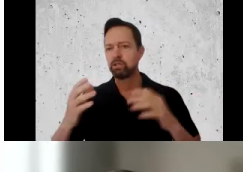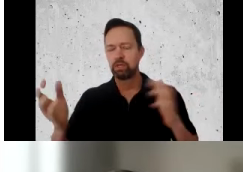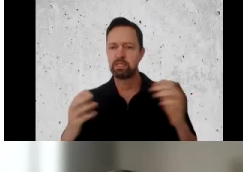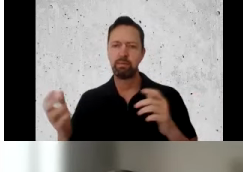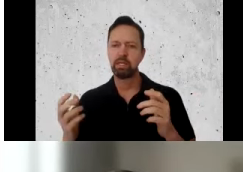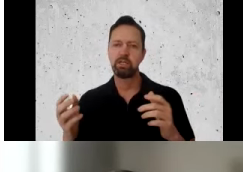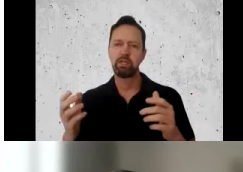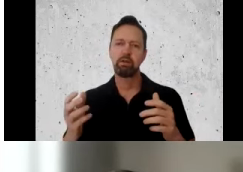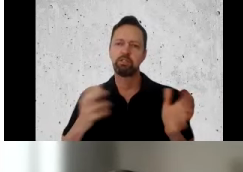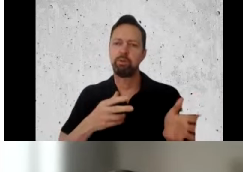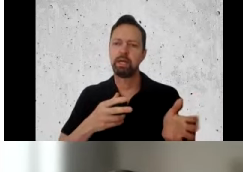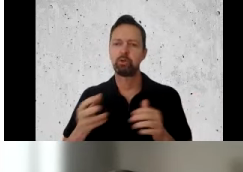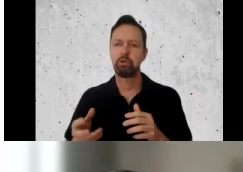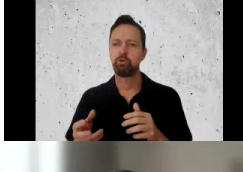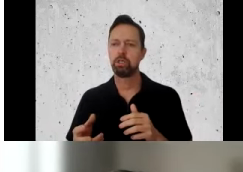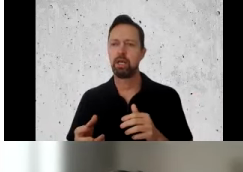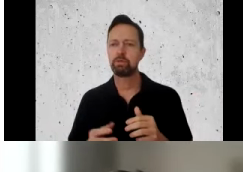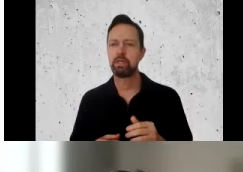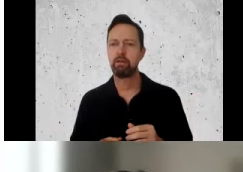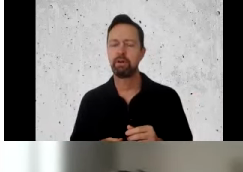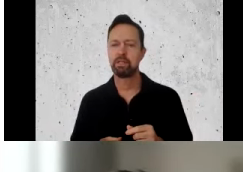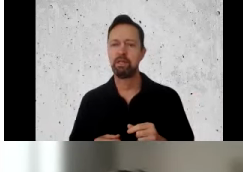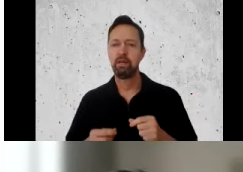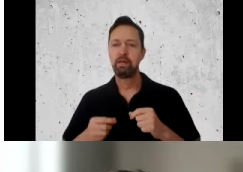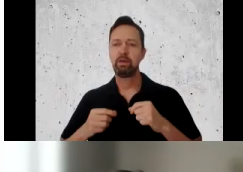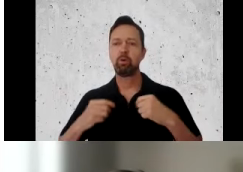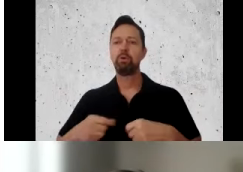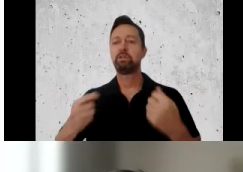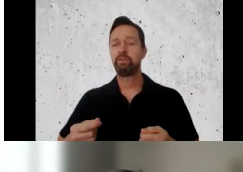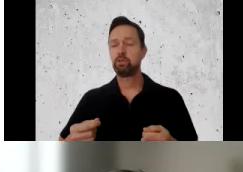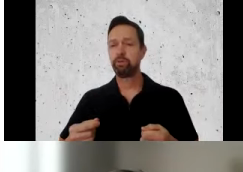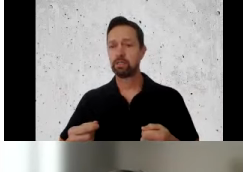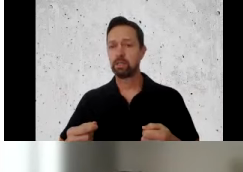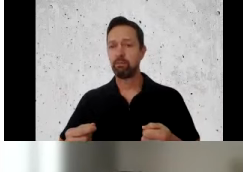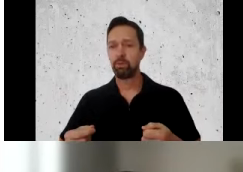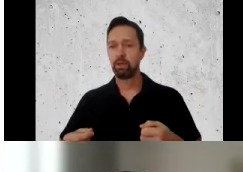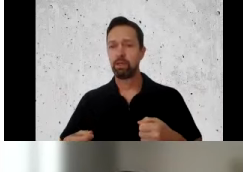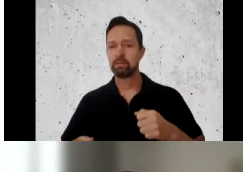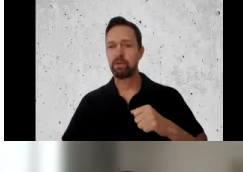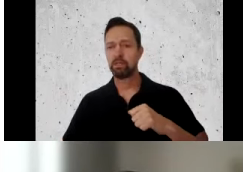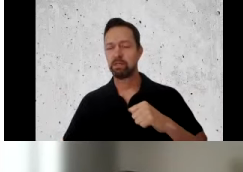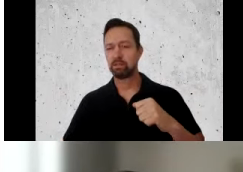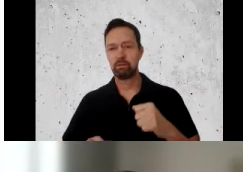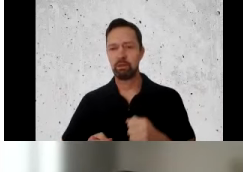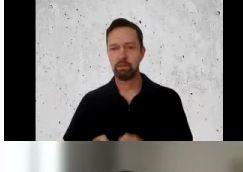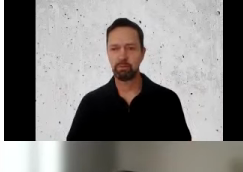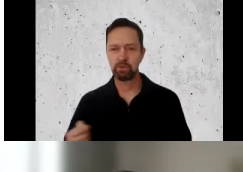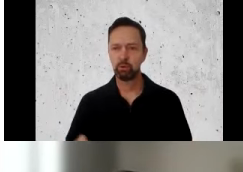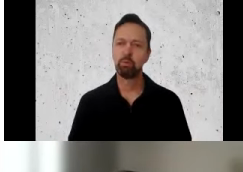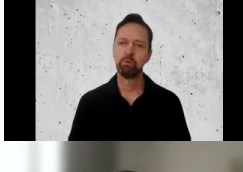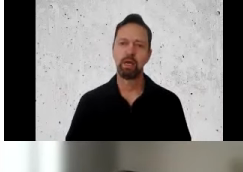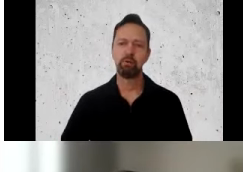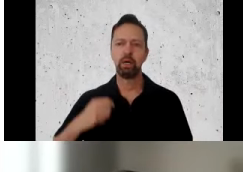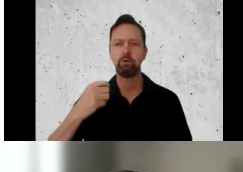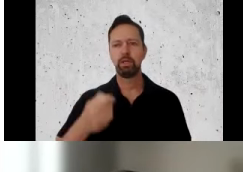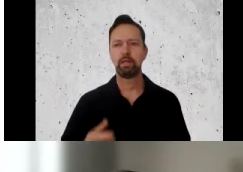relativamente fácil você estabelecer as obrigações e os direitos que tem que fazer e como é difícil fazer. E, às vezes, no Brasil é